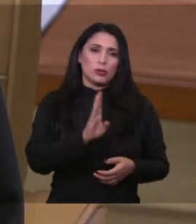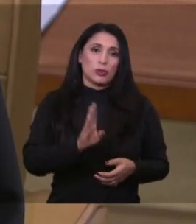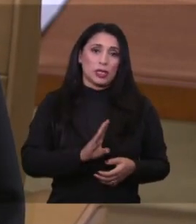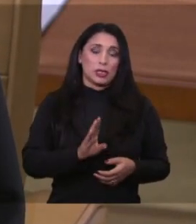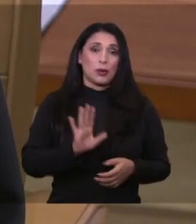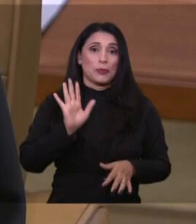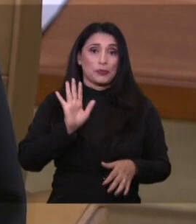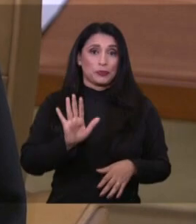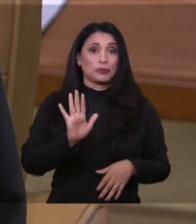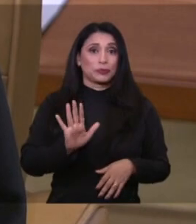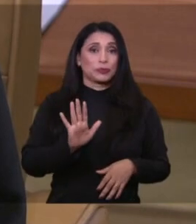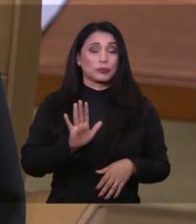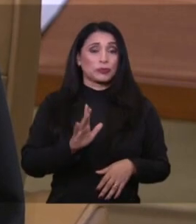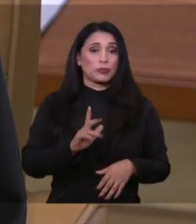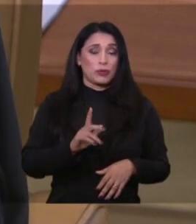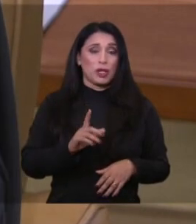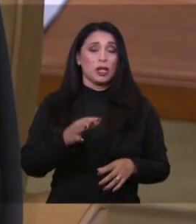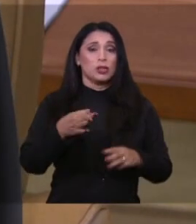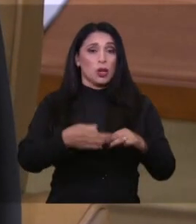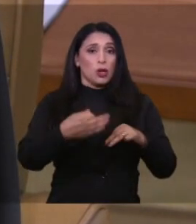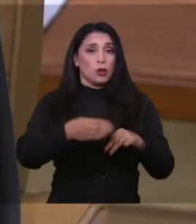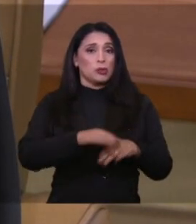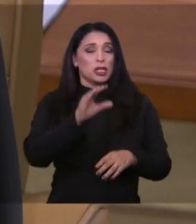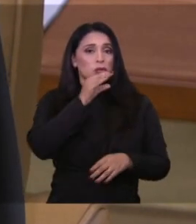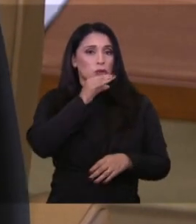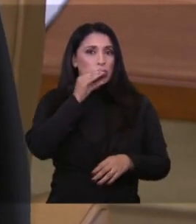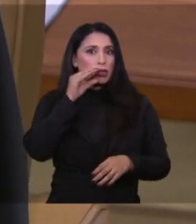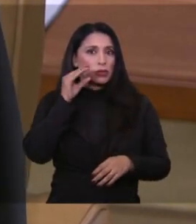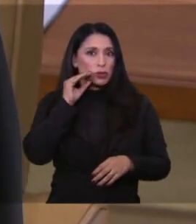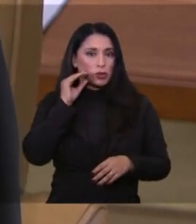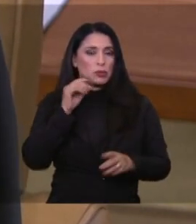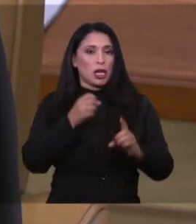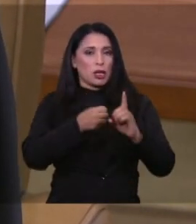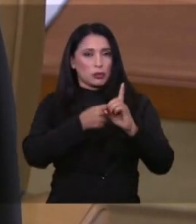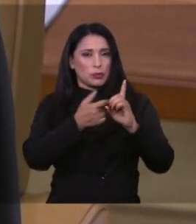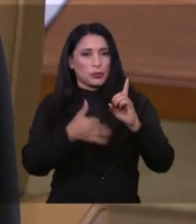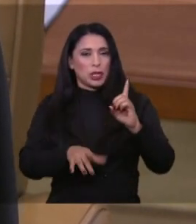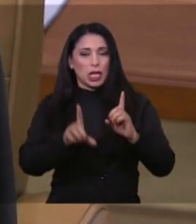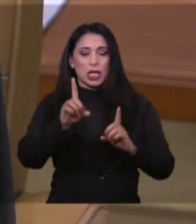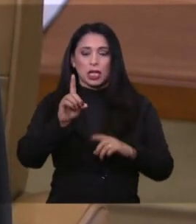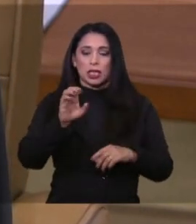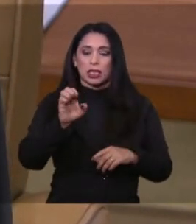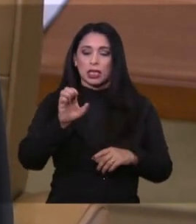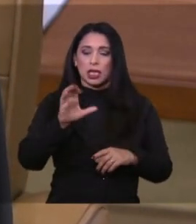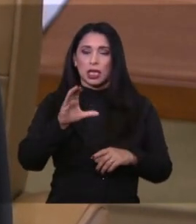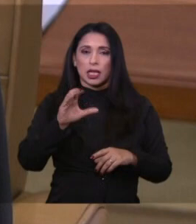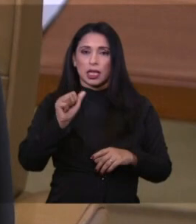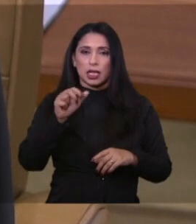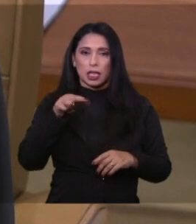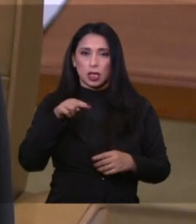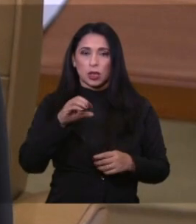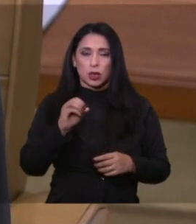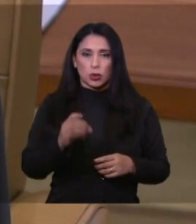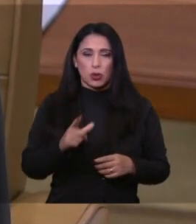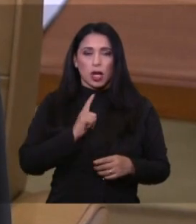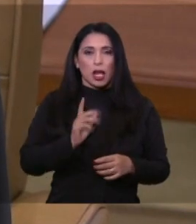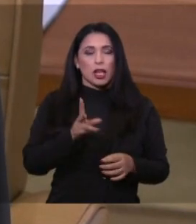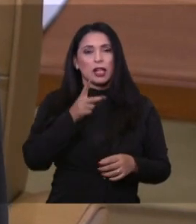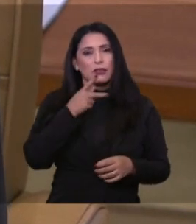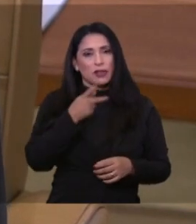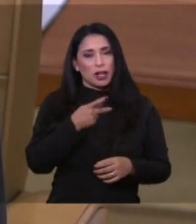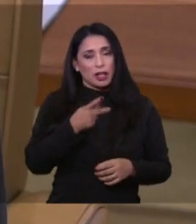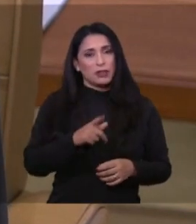decano, o ministro Celso de Mello, que esta Corte Suprema, atenta à sua alta responsabilidade